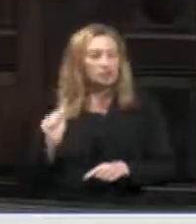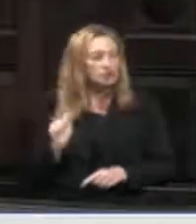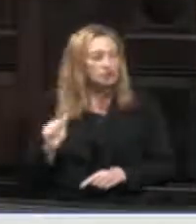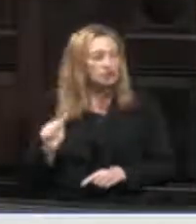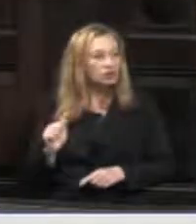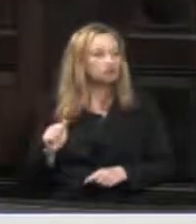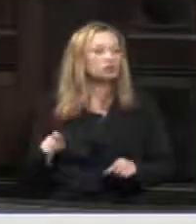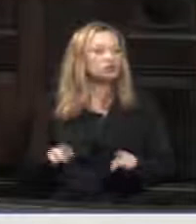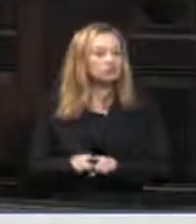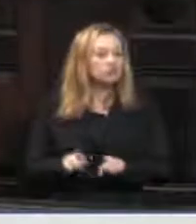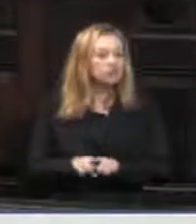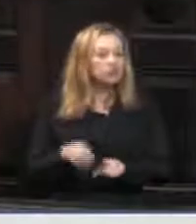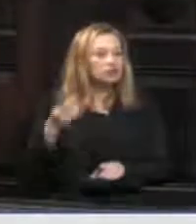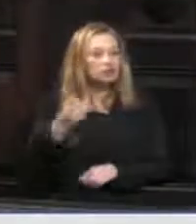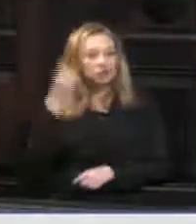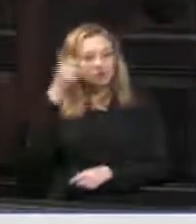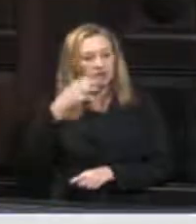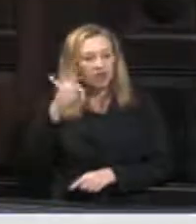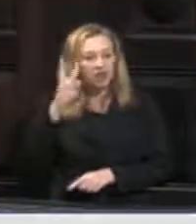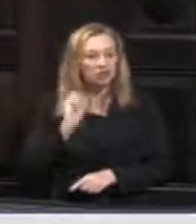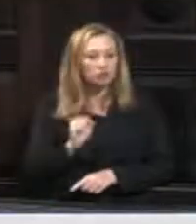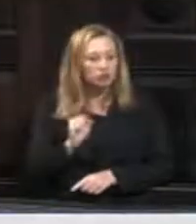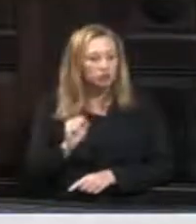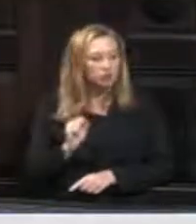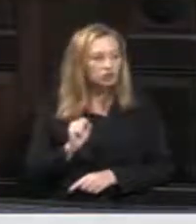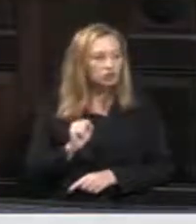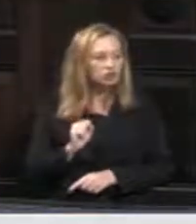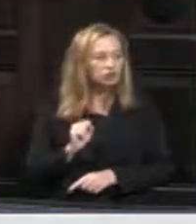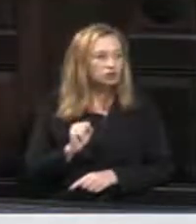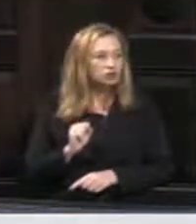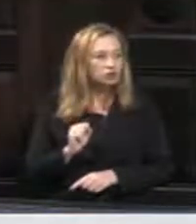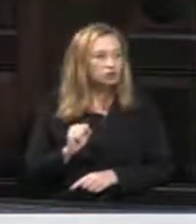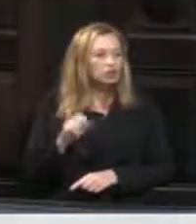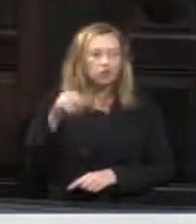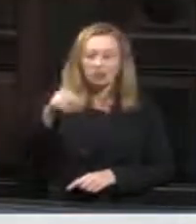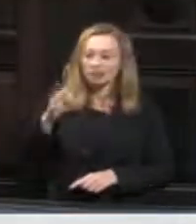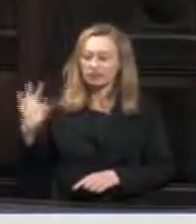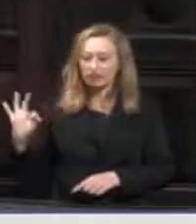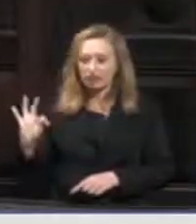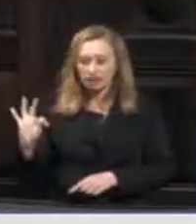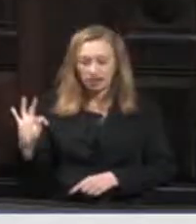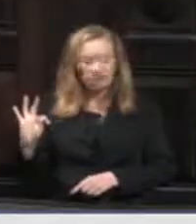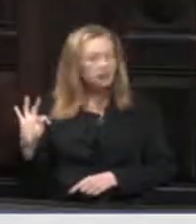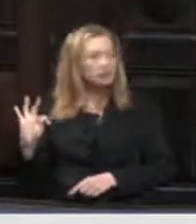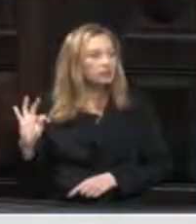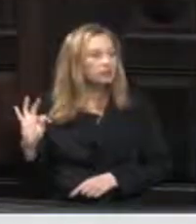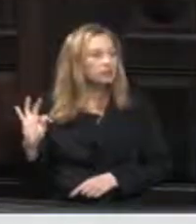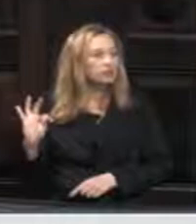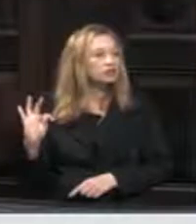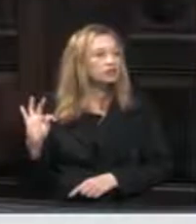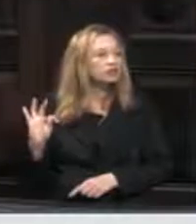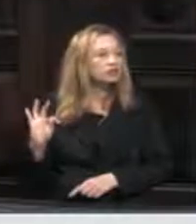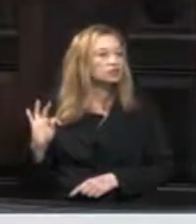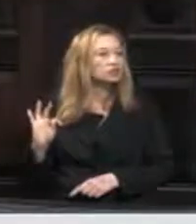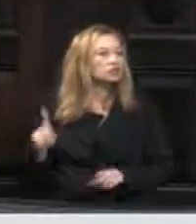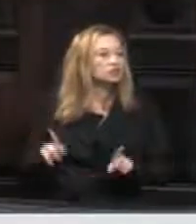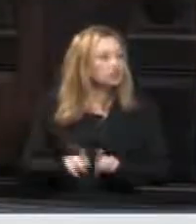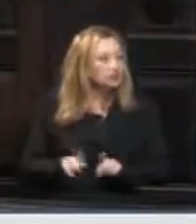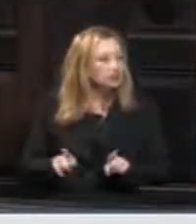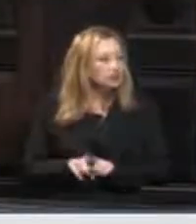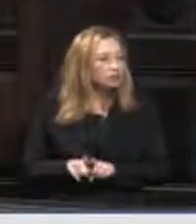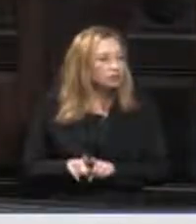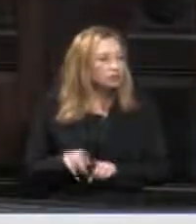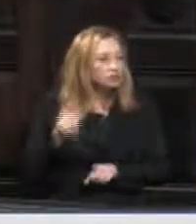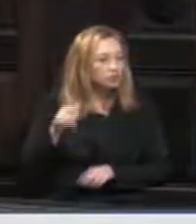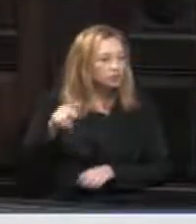o deputado Carlos Mink, a bancada do PT e o membro atuante do